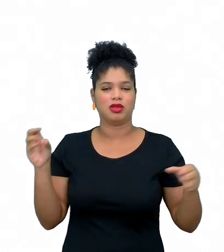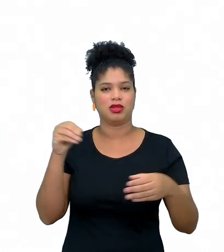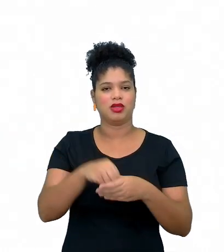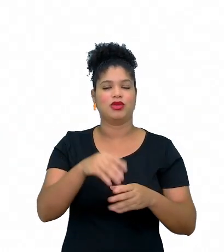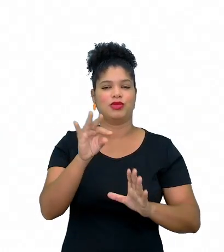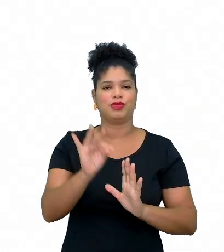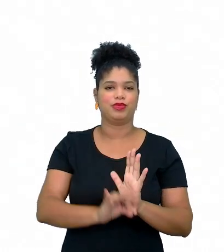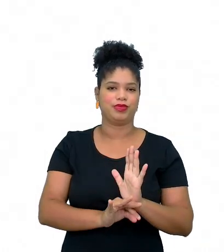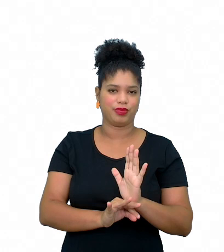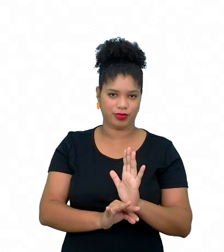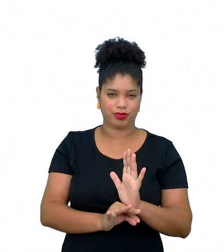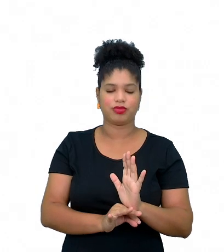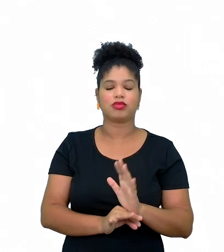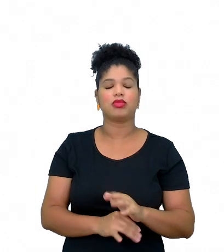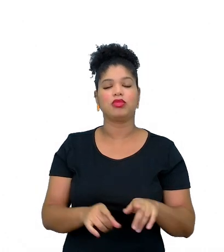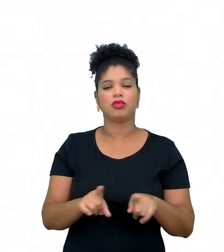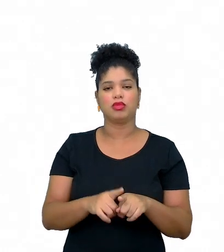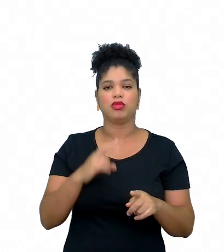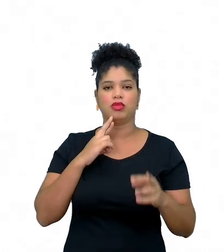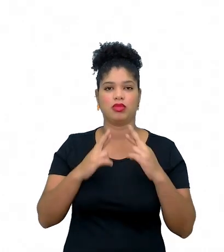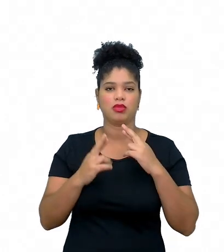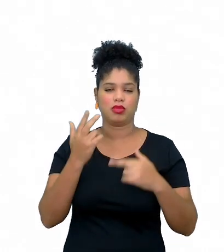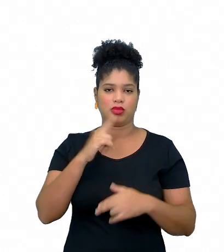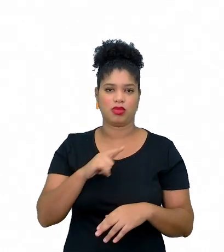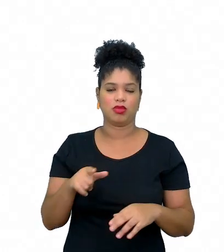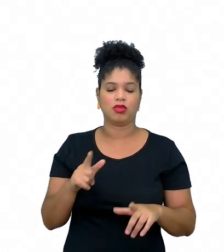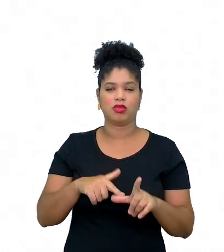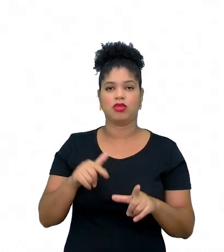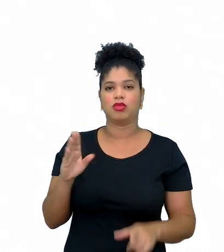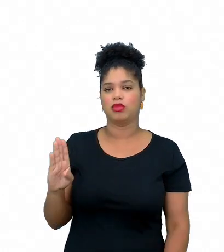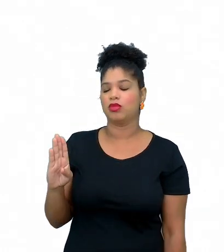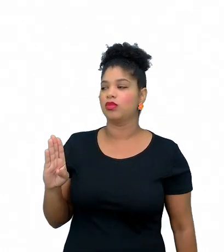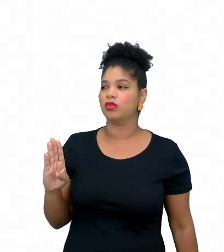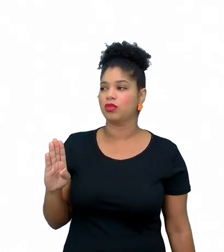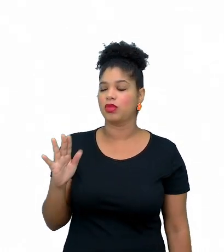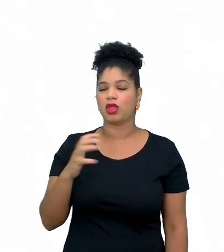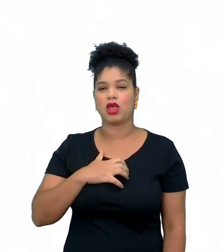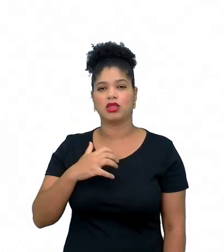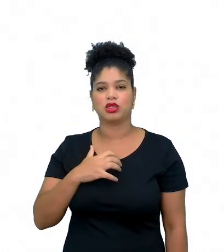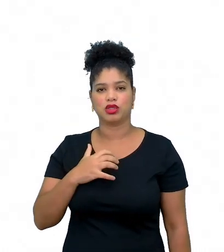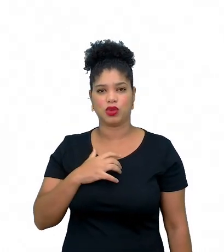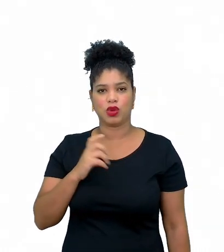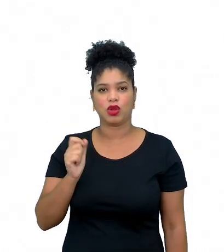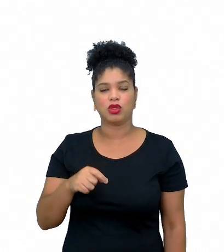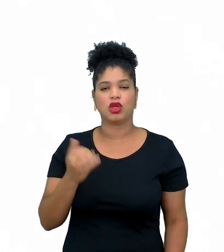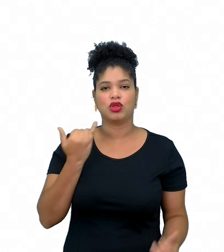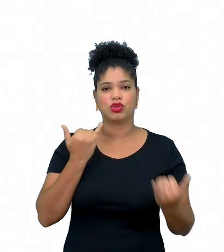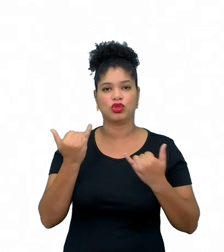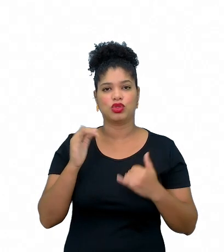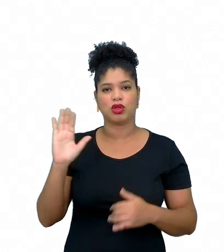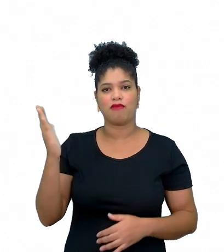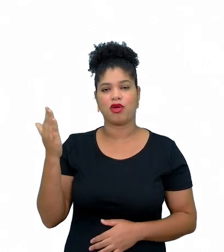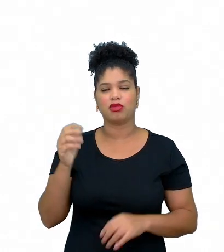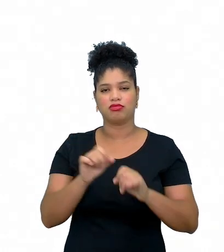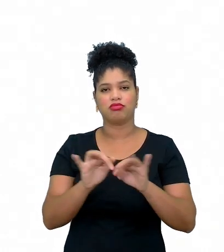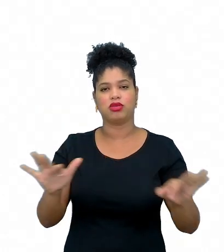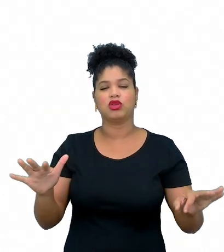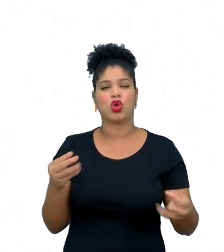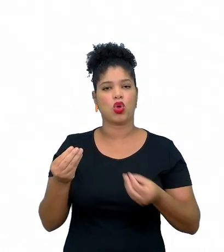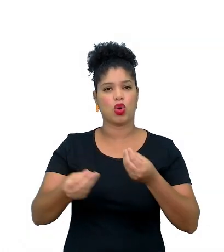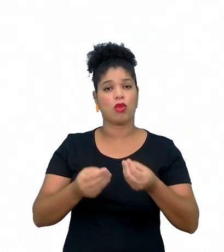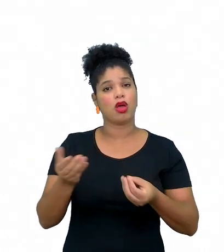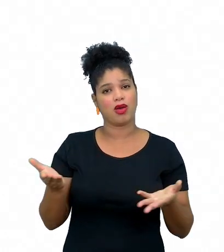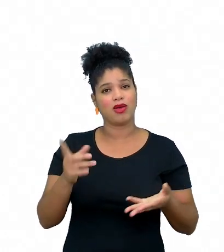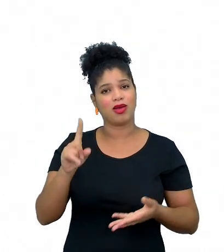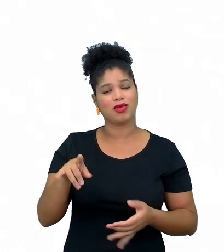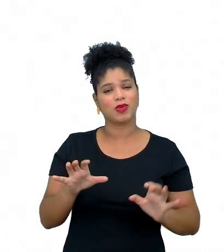texto e respondê-las. Na B, cite formas em que as notícias falsas são veiculadas. Agora é o momento